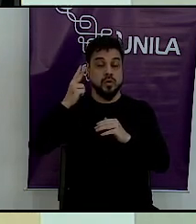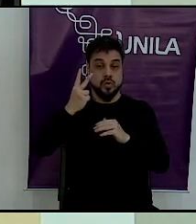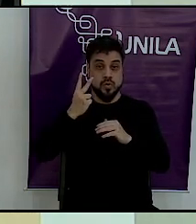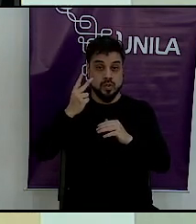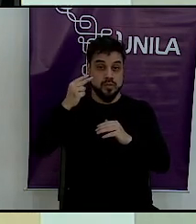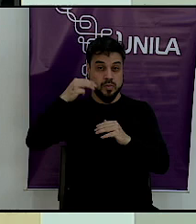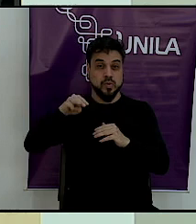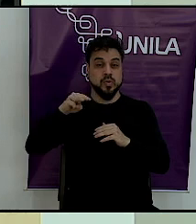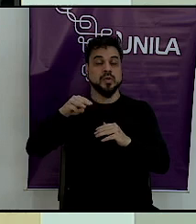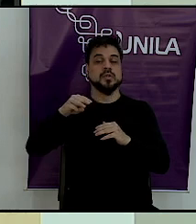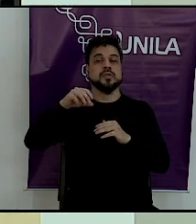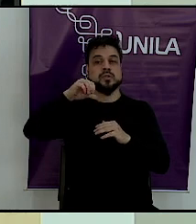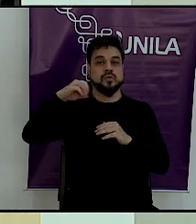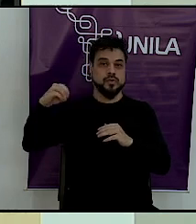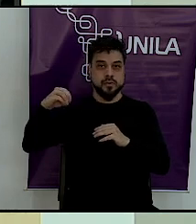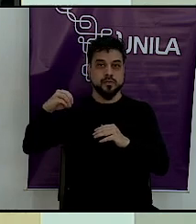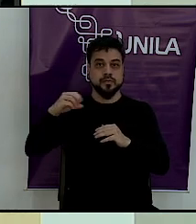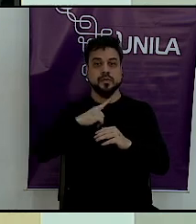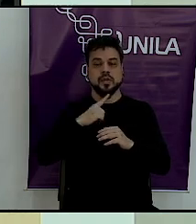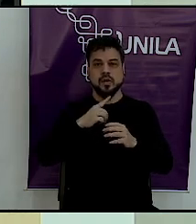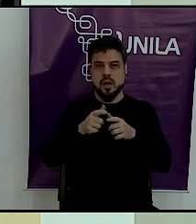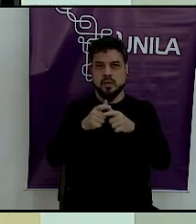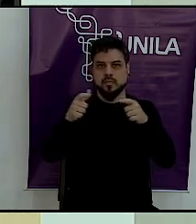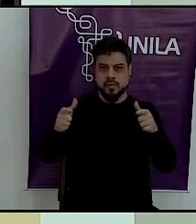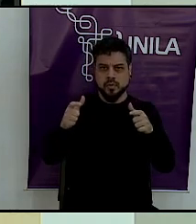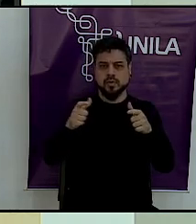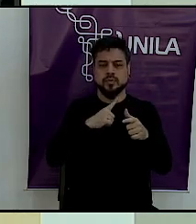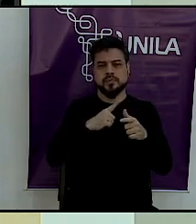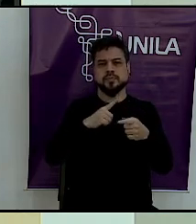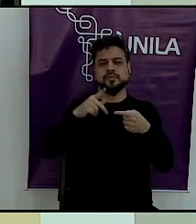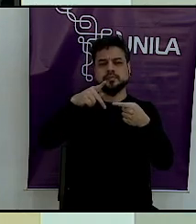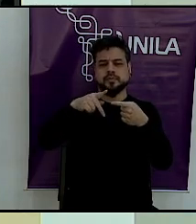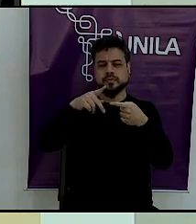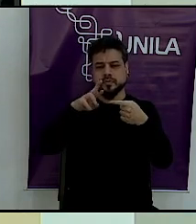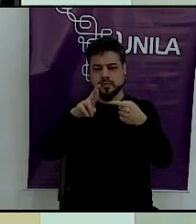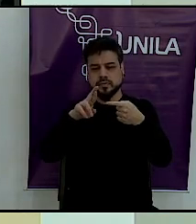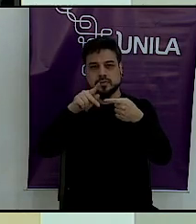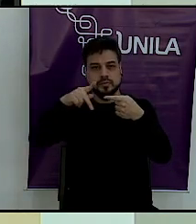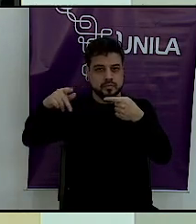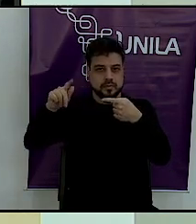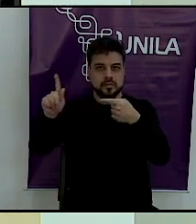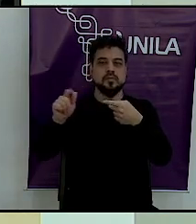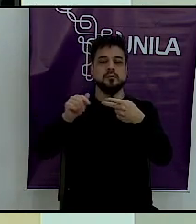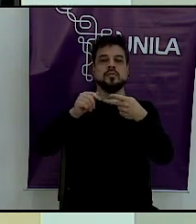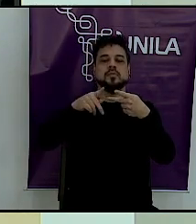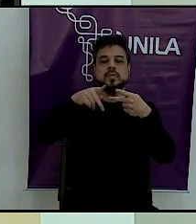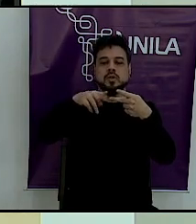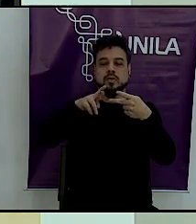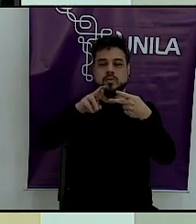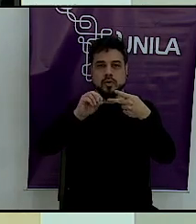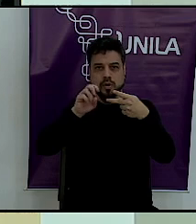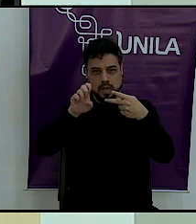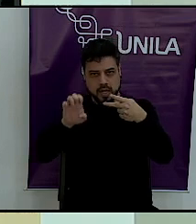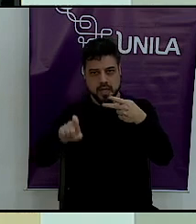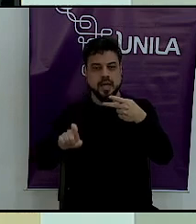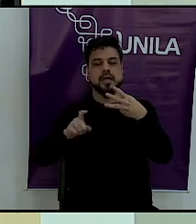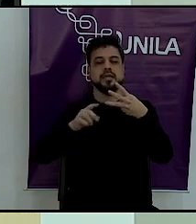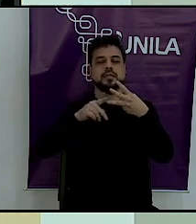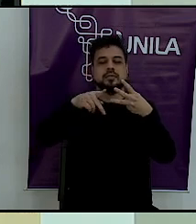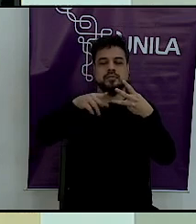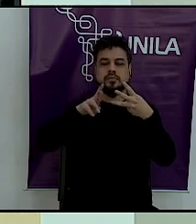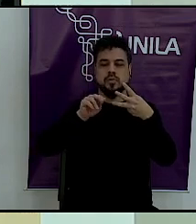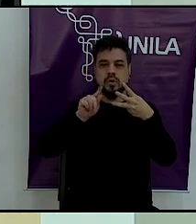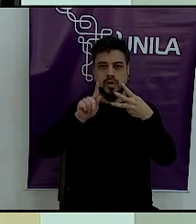de convênios e de acordos aí relacionados a PRPPG, PROEX, PROGRADE e professores que captam recursos,